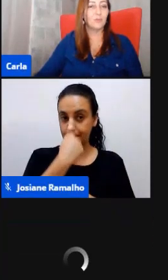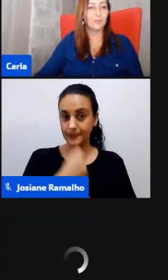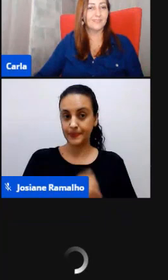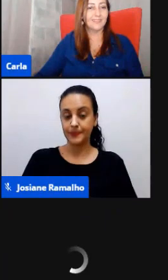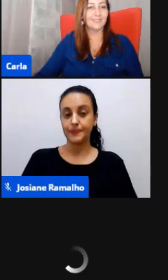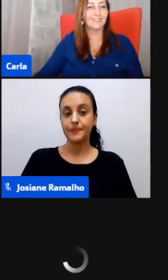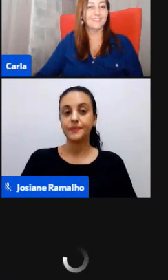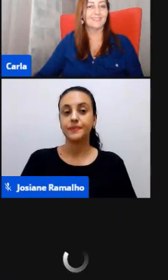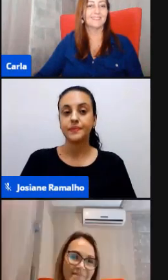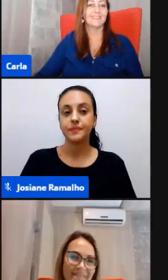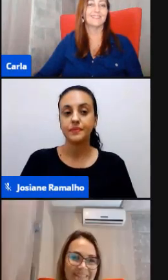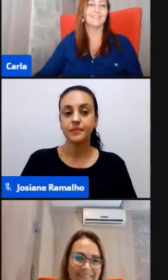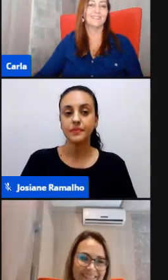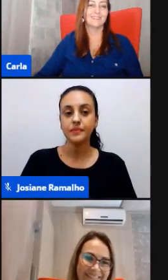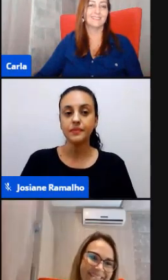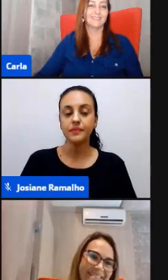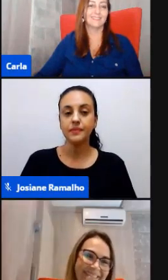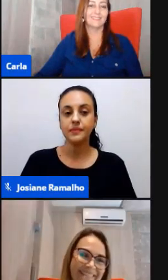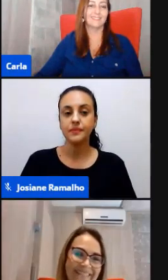Cláudia, é com você.